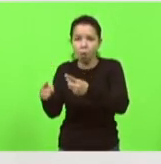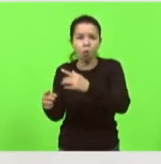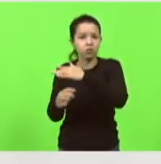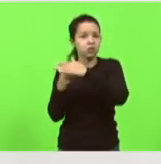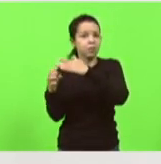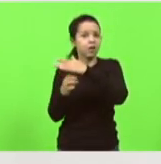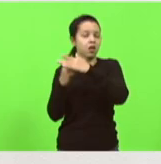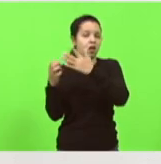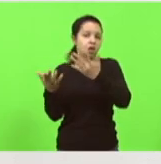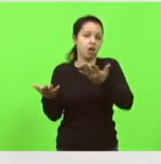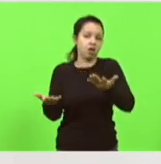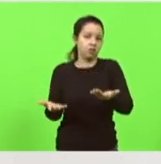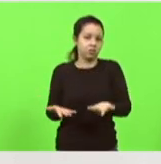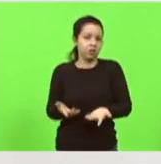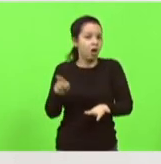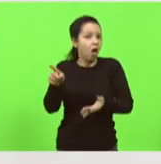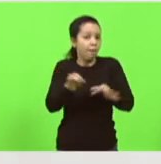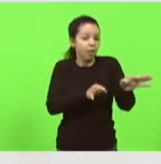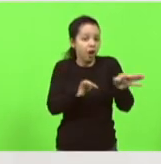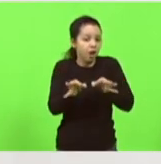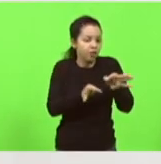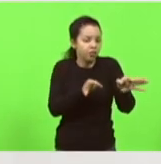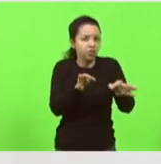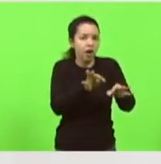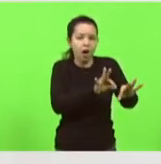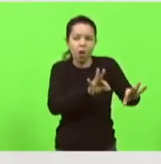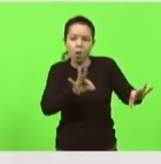um planejamento de longo prazo, de médio prazo.